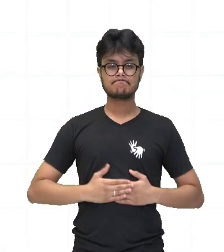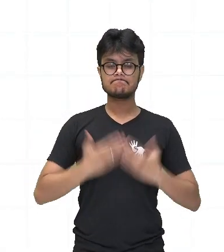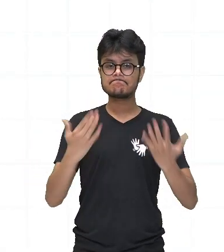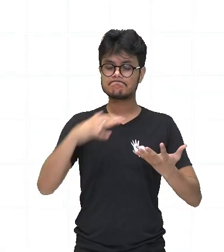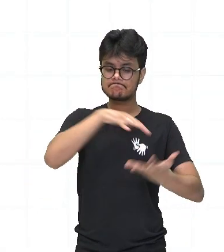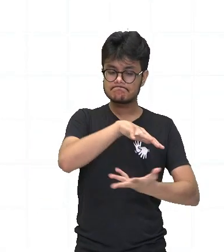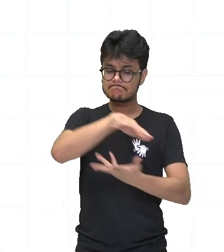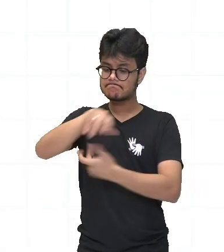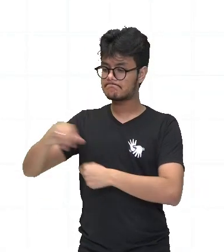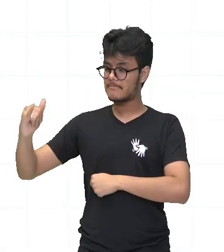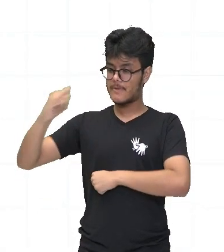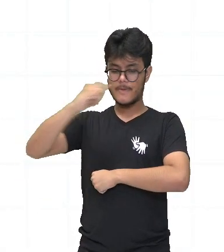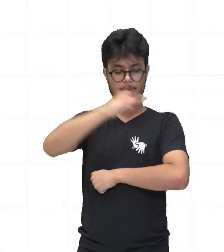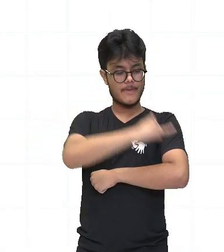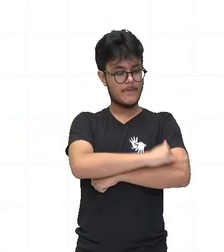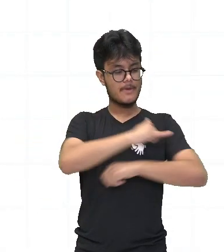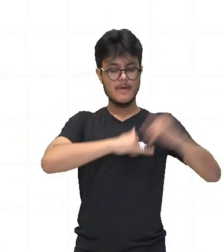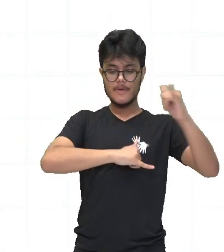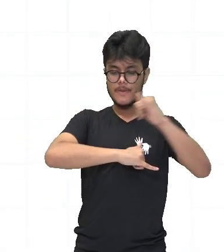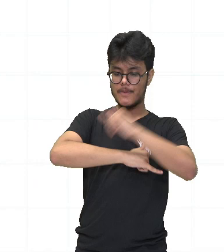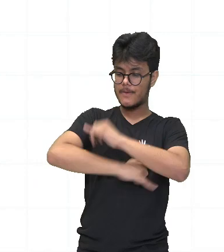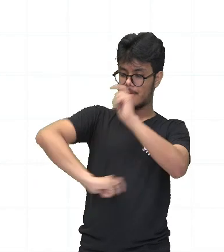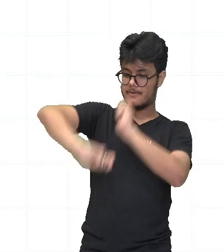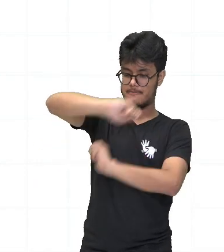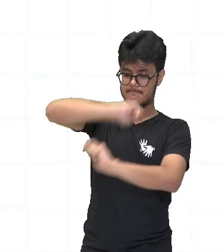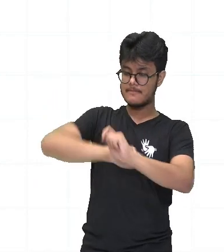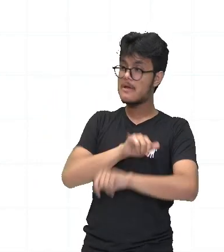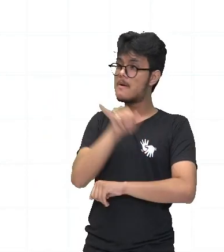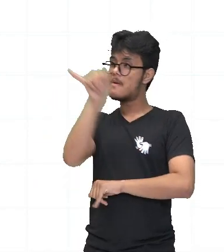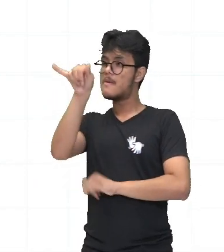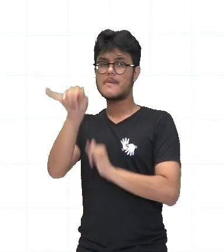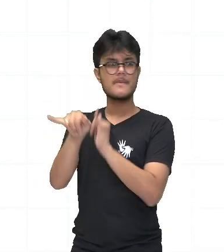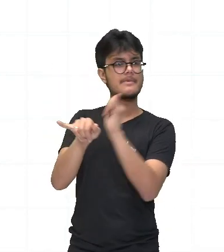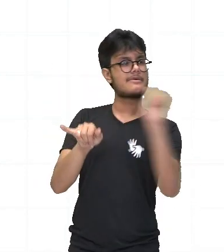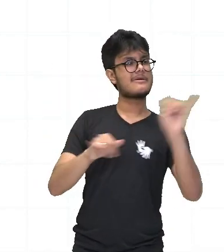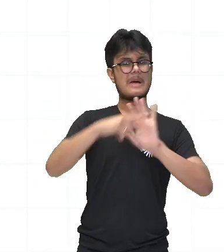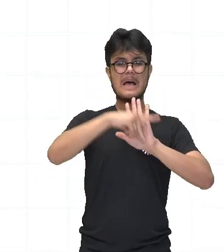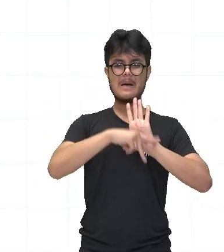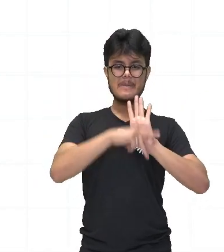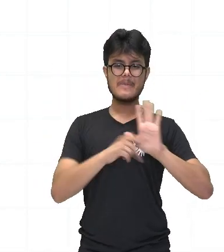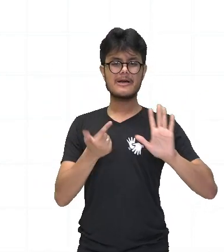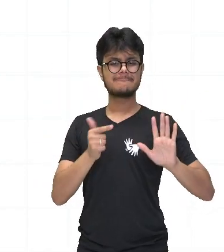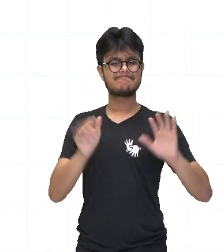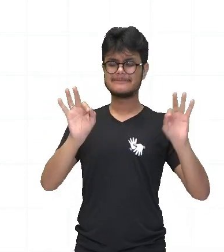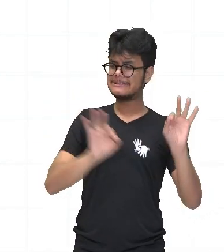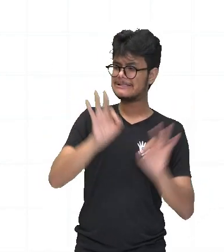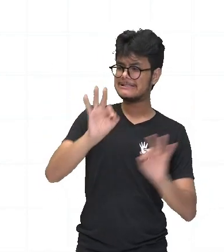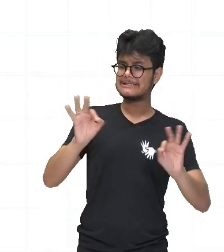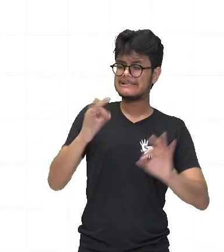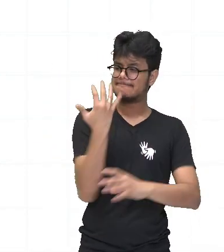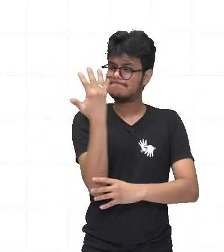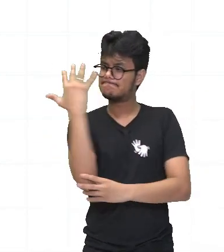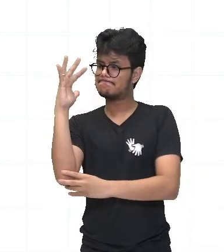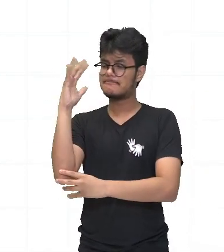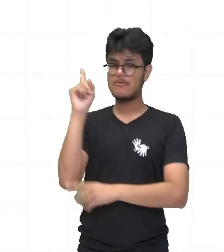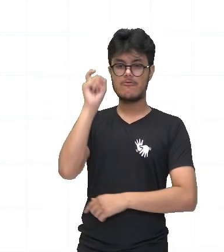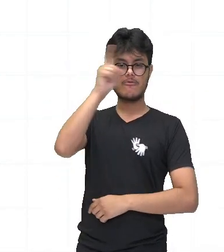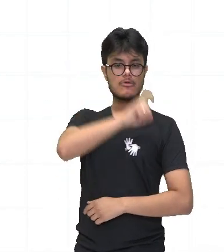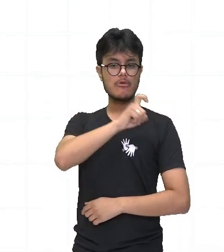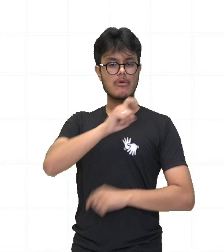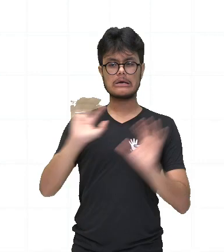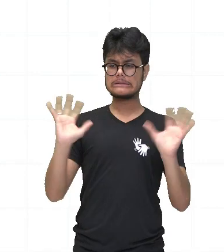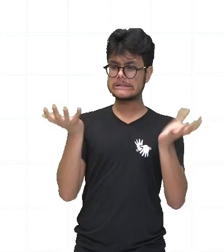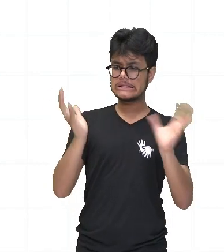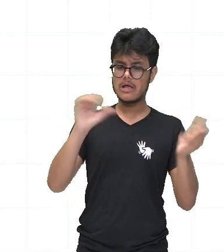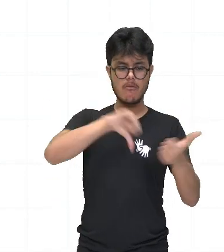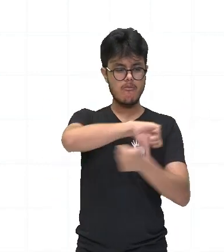das viagens e do comércio, a urbanização não planejada e os desafios ambientais, como as alterações